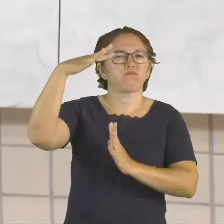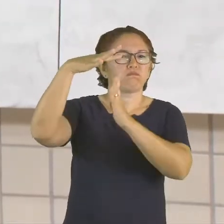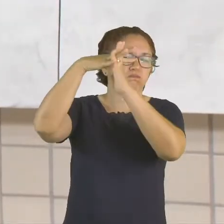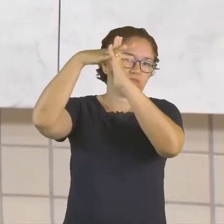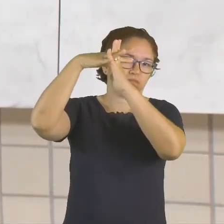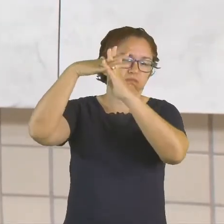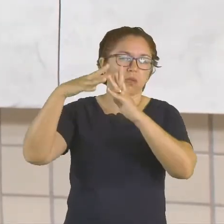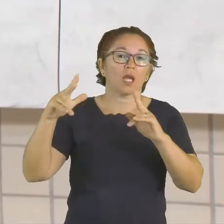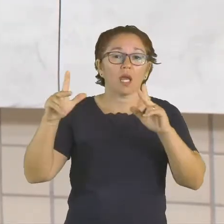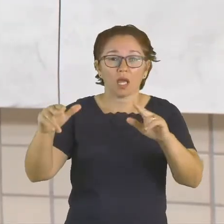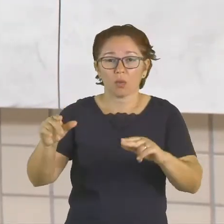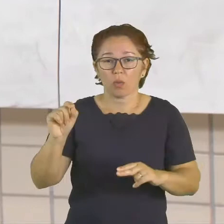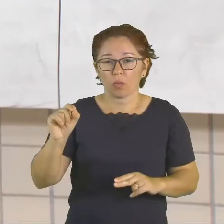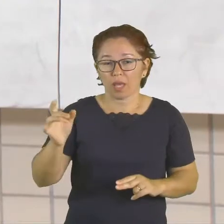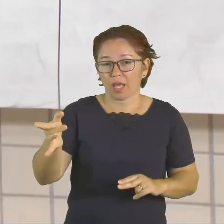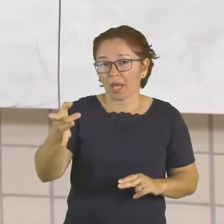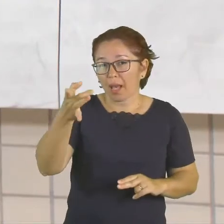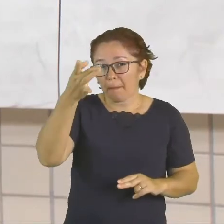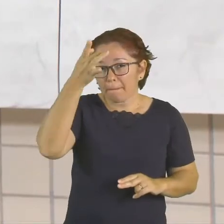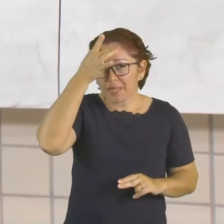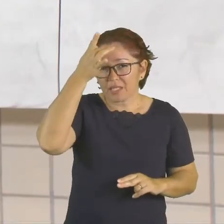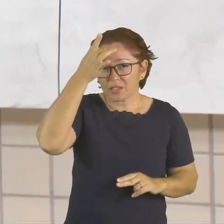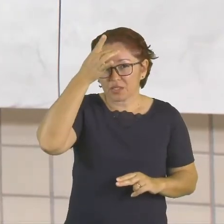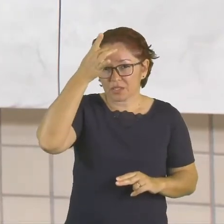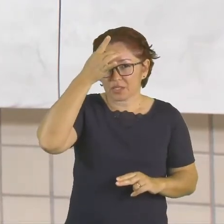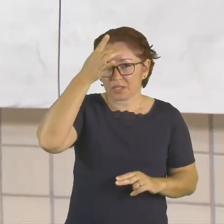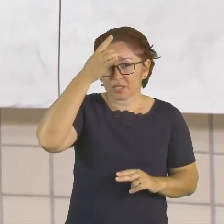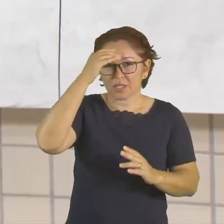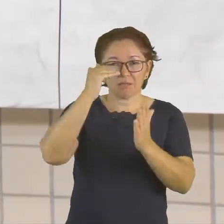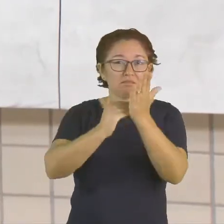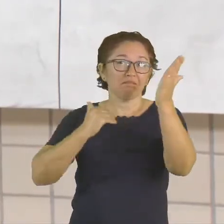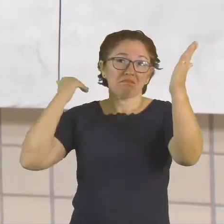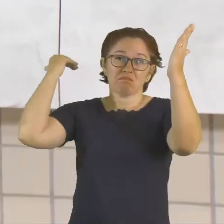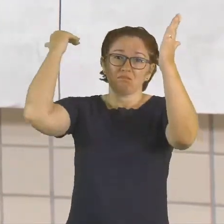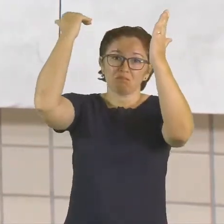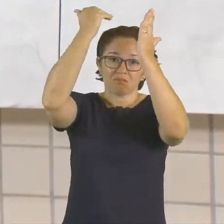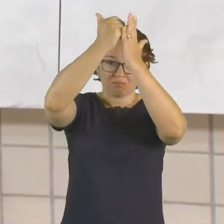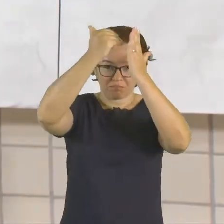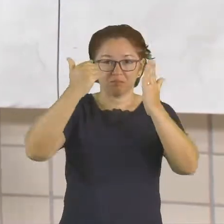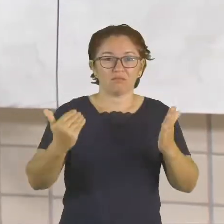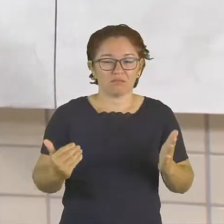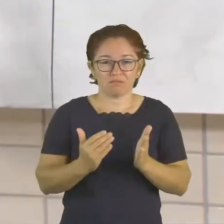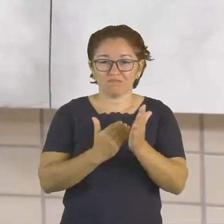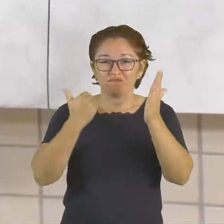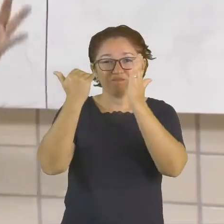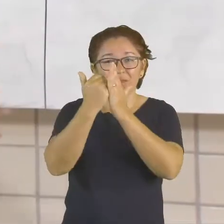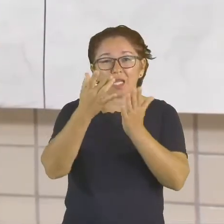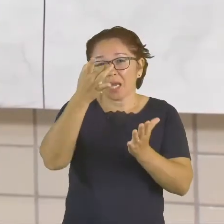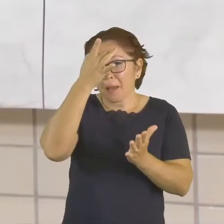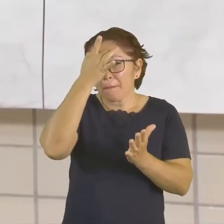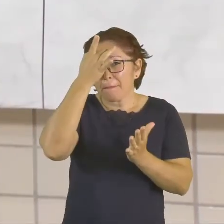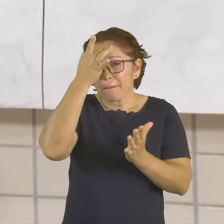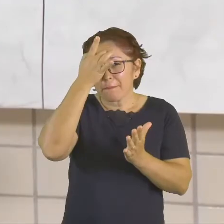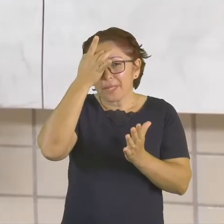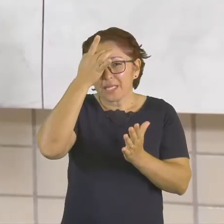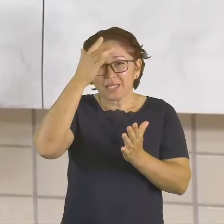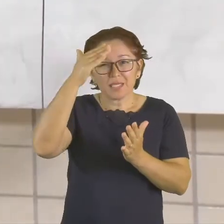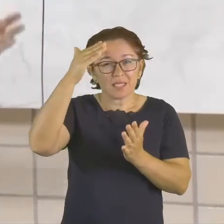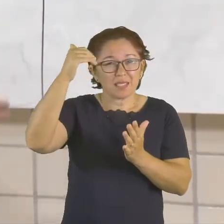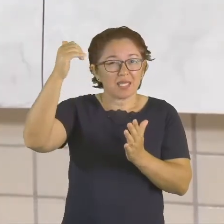duas palavras, e está separado no poema, extremamente. Então, mente extrema, mente do ser